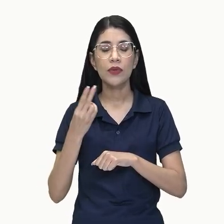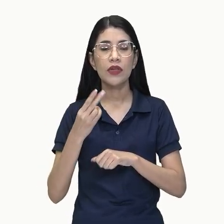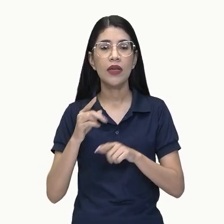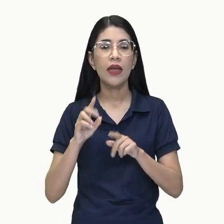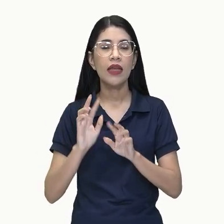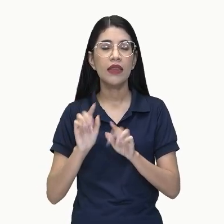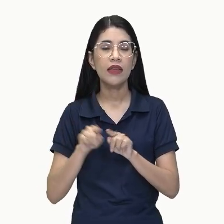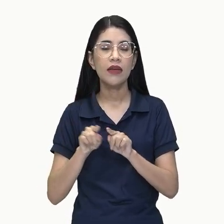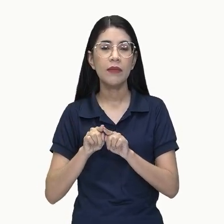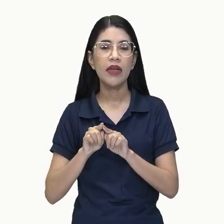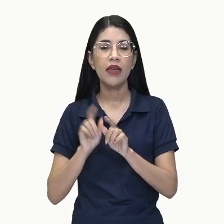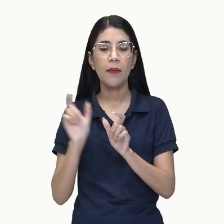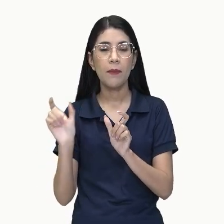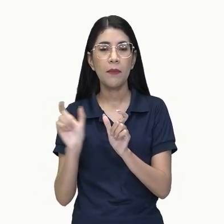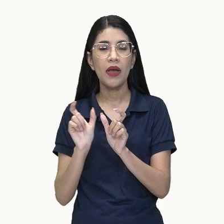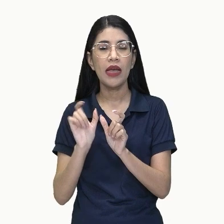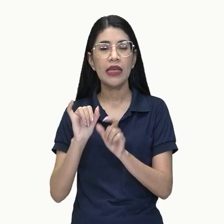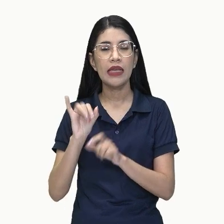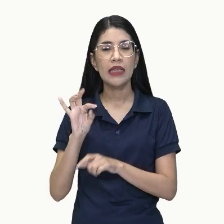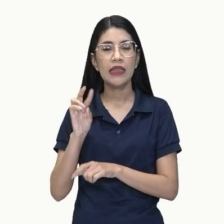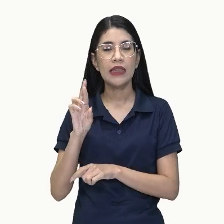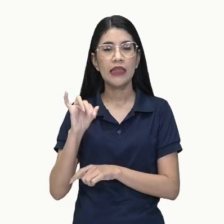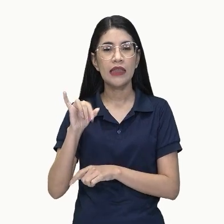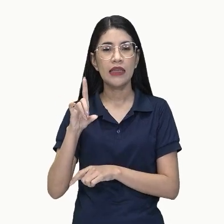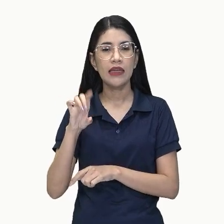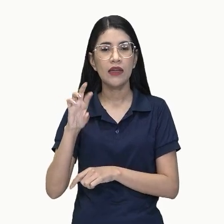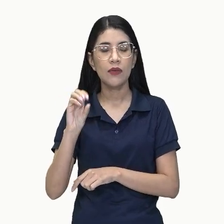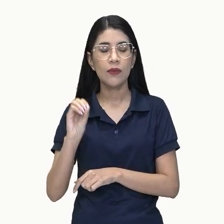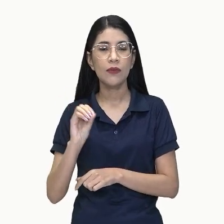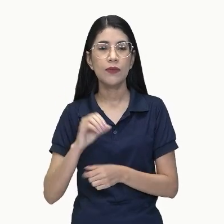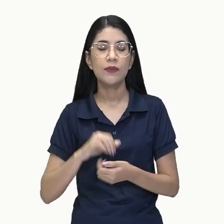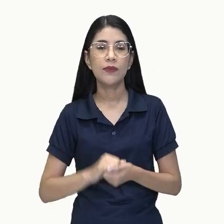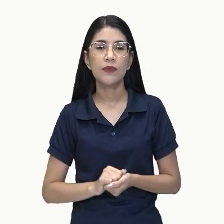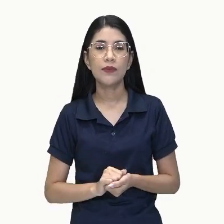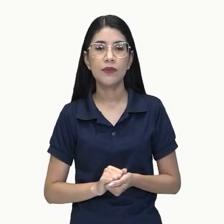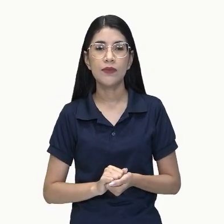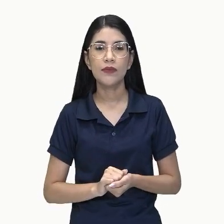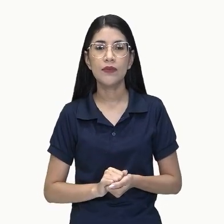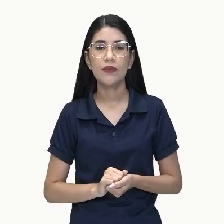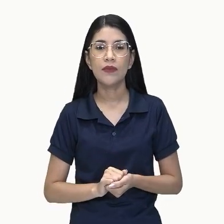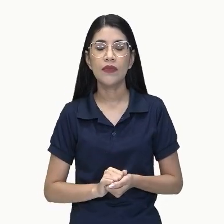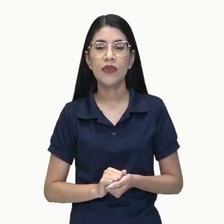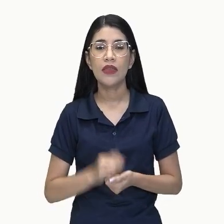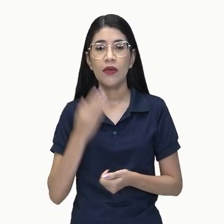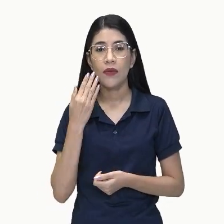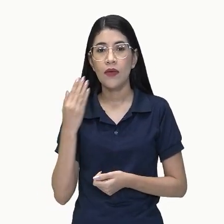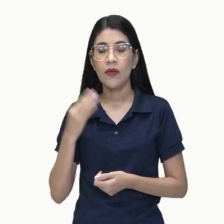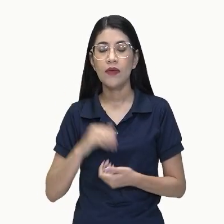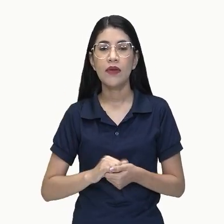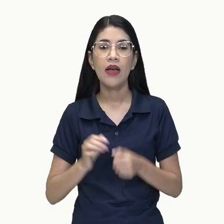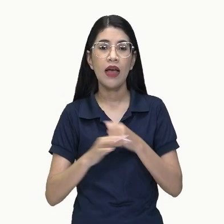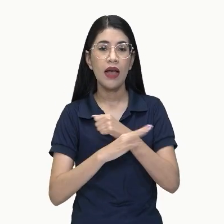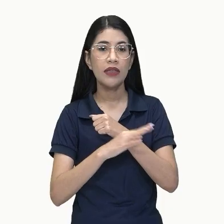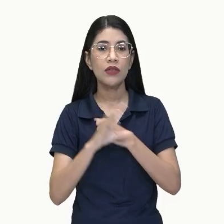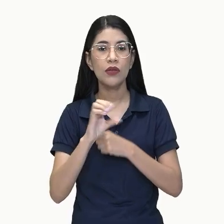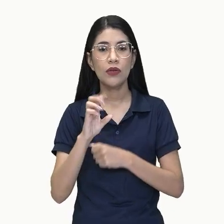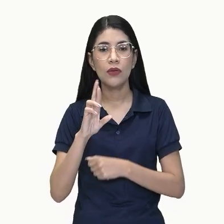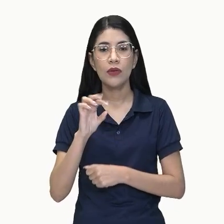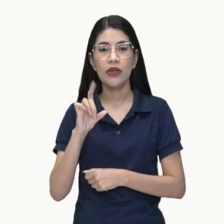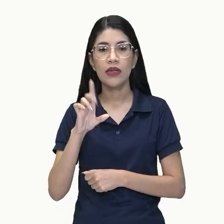terminação hídrico. E aí a gente tem alguns exemplos, né? Observem comigo: ácido clorídrico,